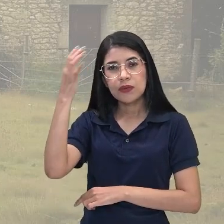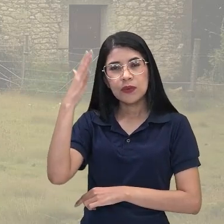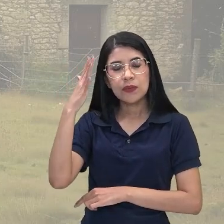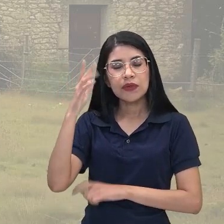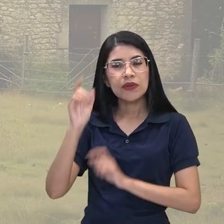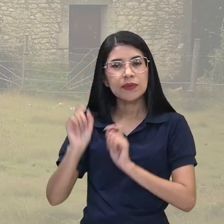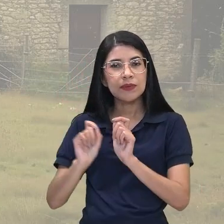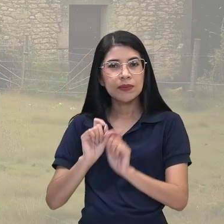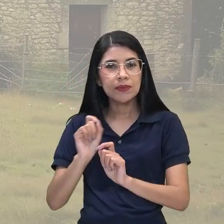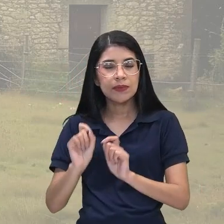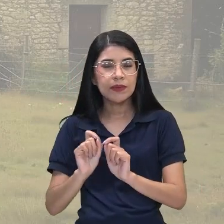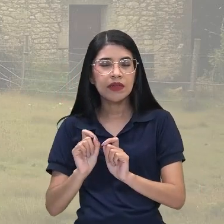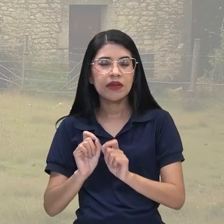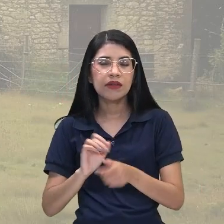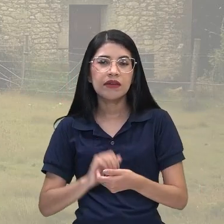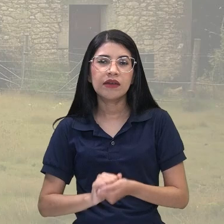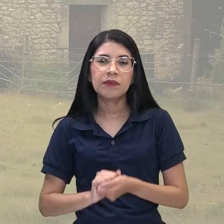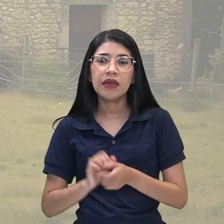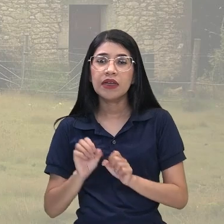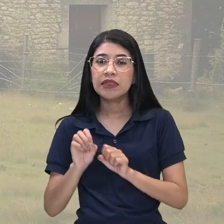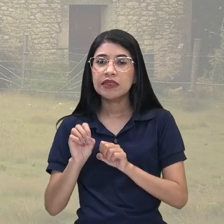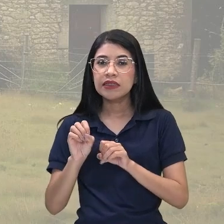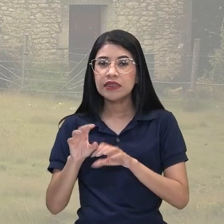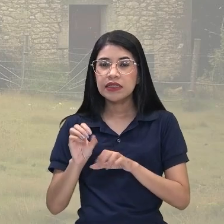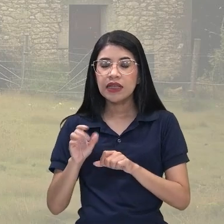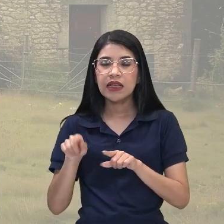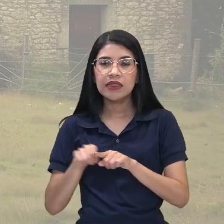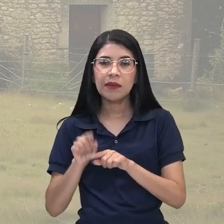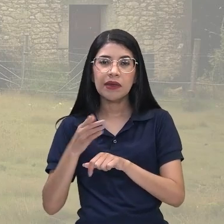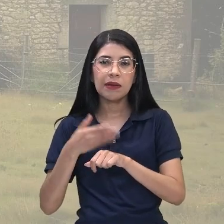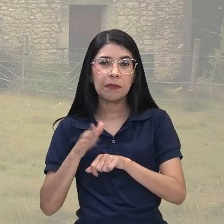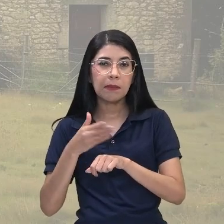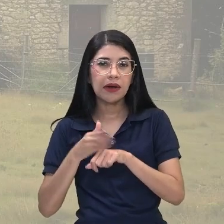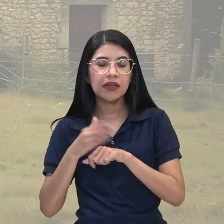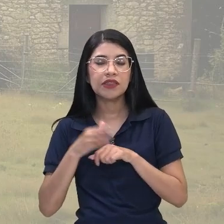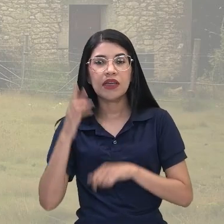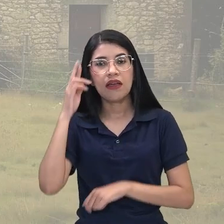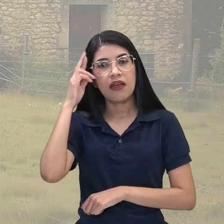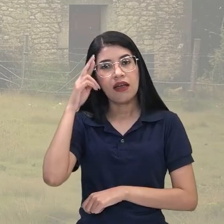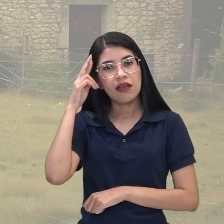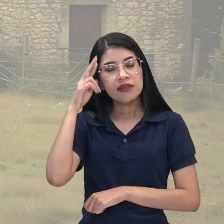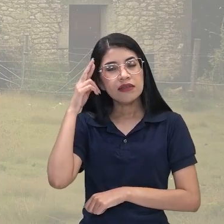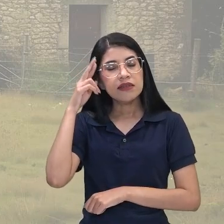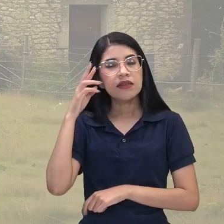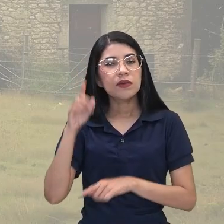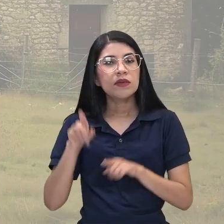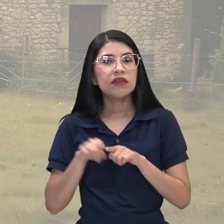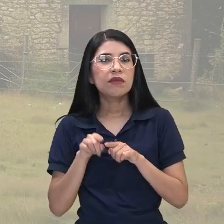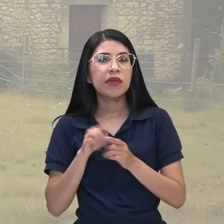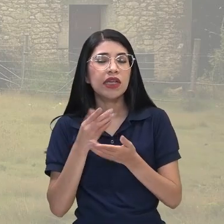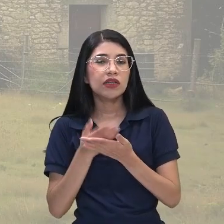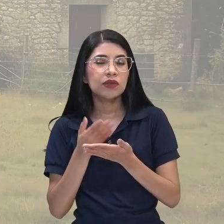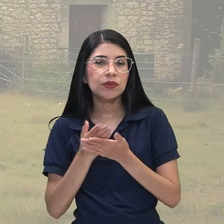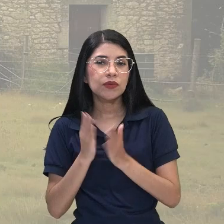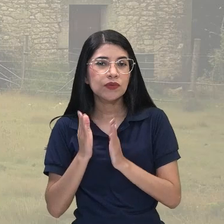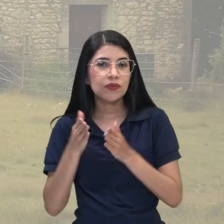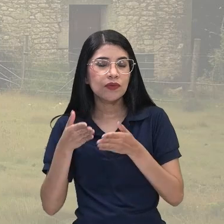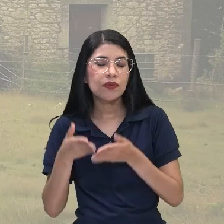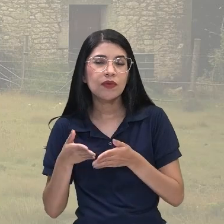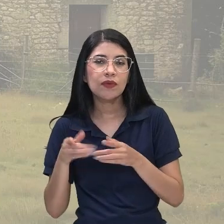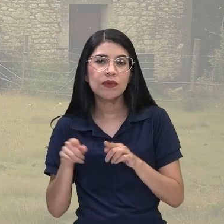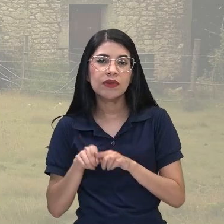para colocar em prática, né, a razão, o estudo, né,